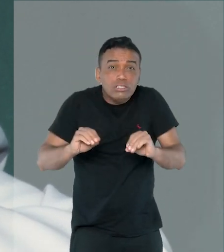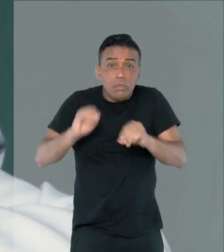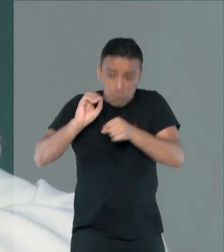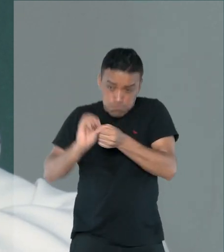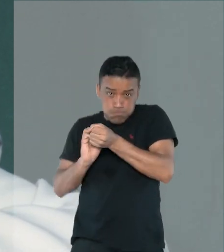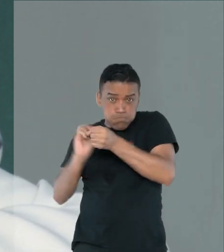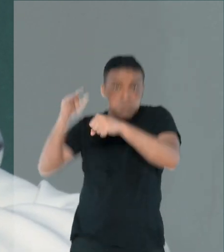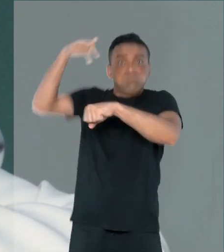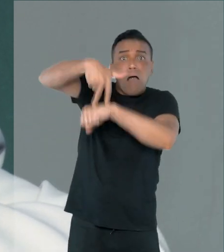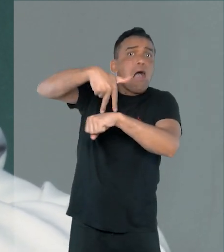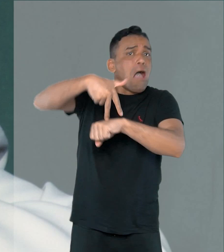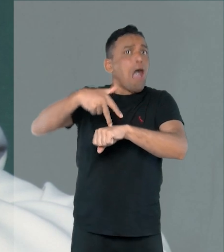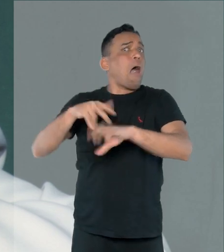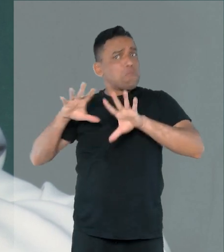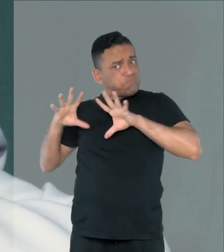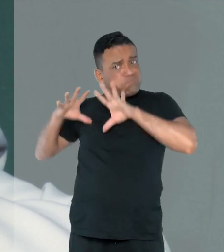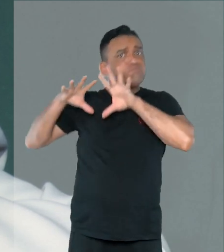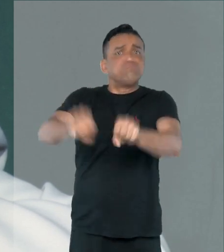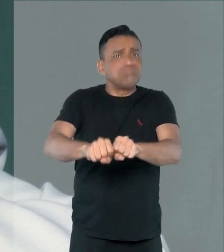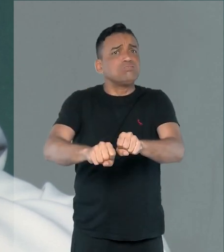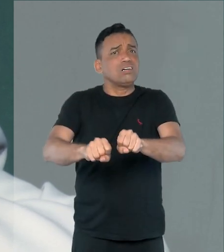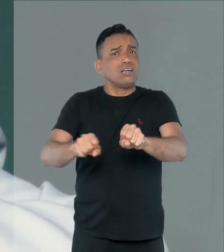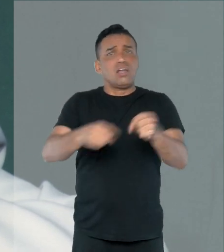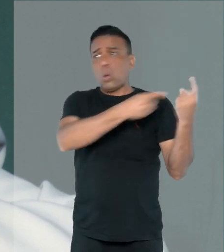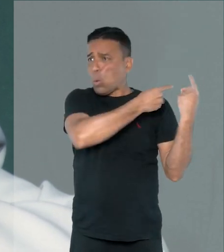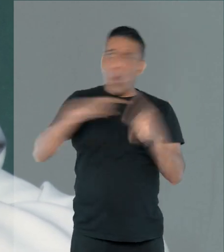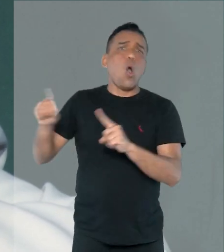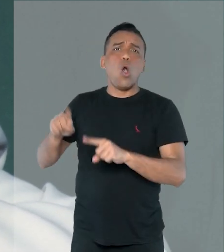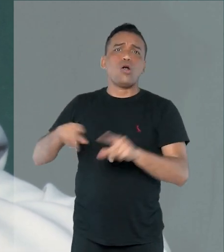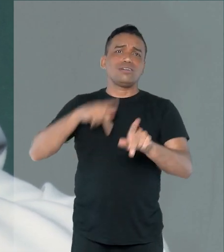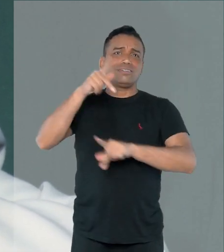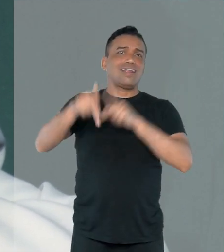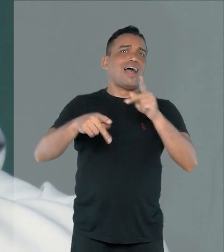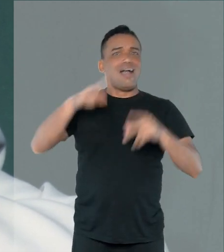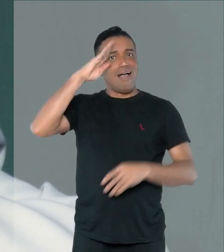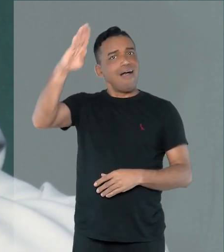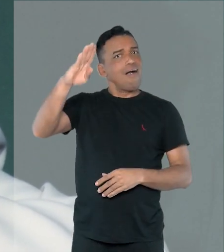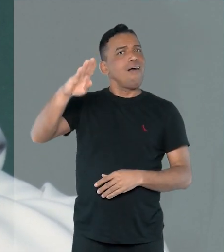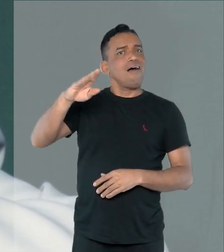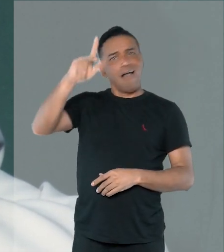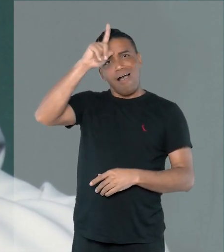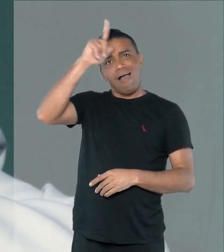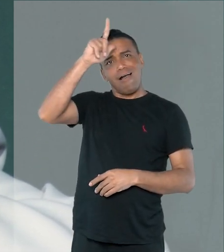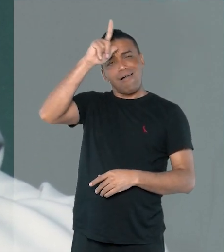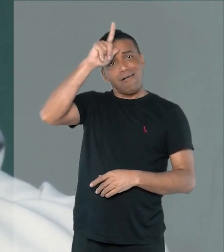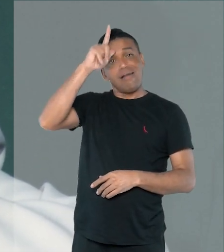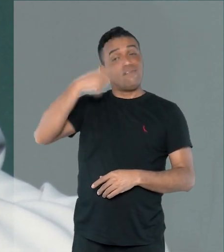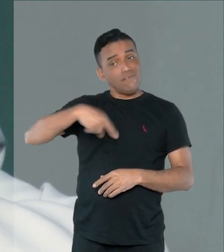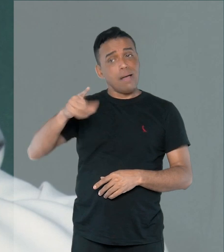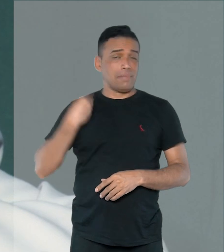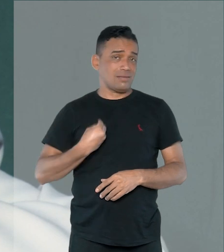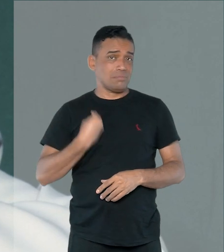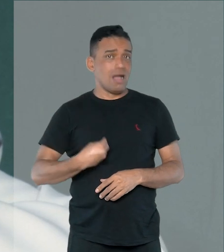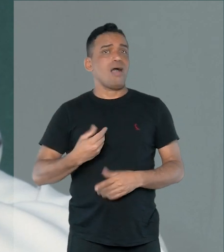como feras em cima dos alemães. Então, ele vai participar dos combates, vai passar fome, vai passar